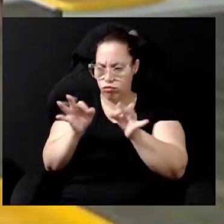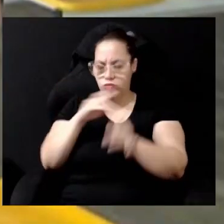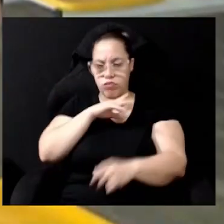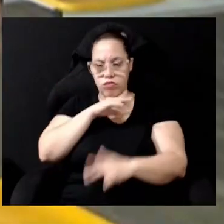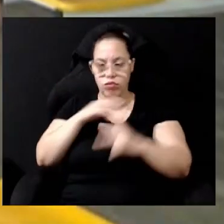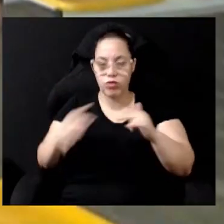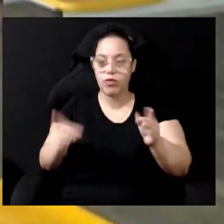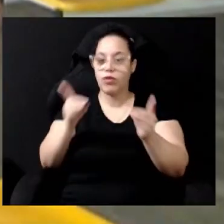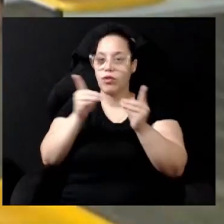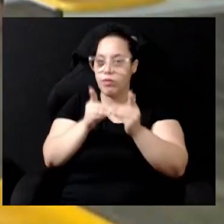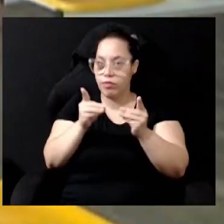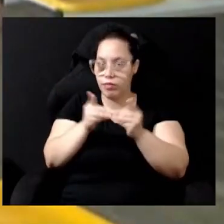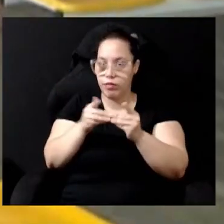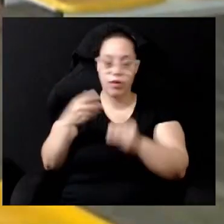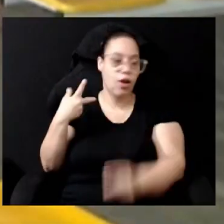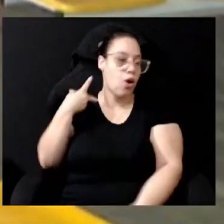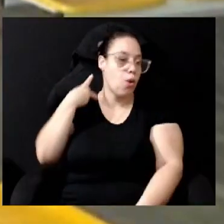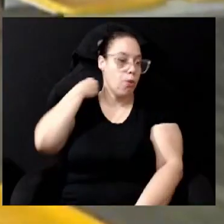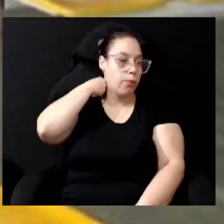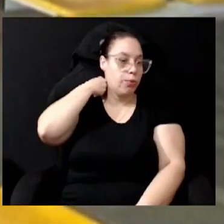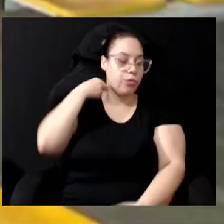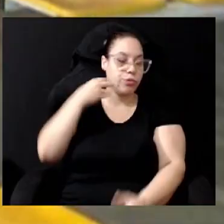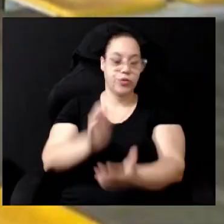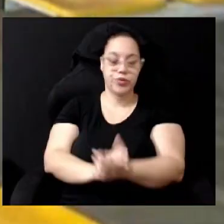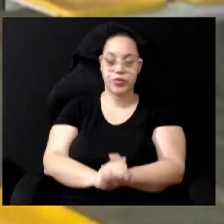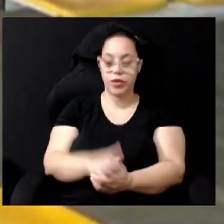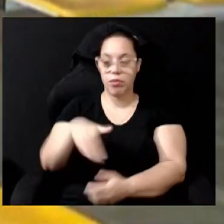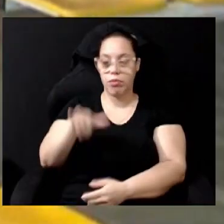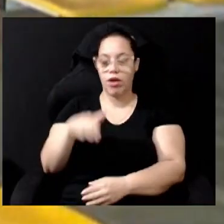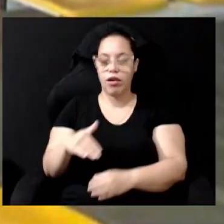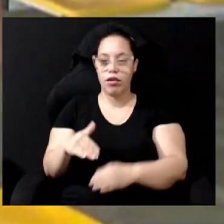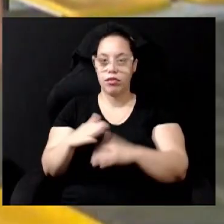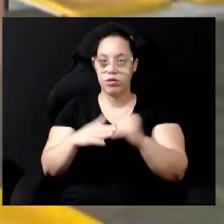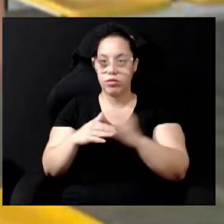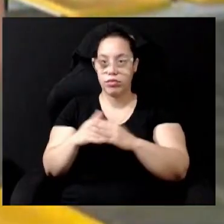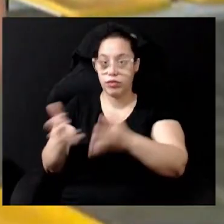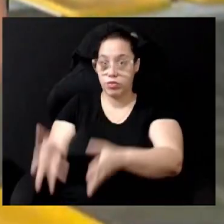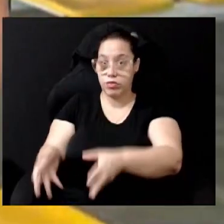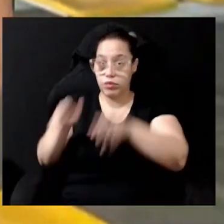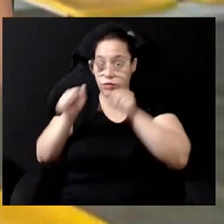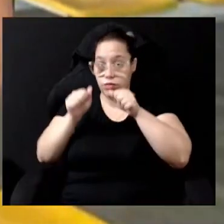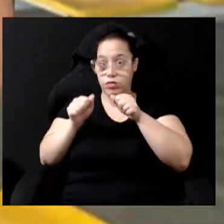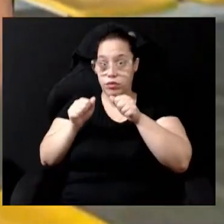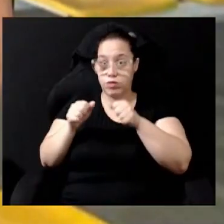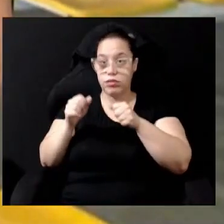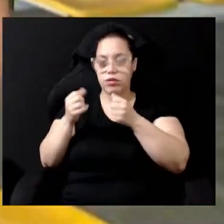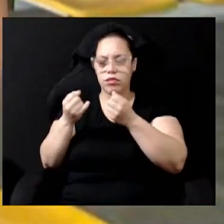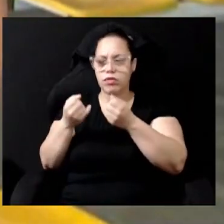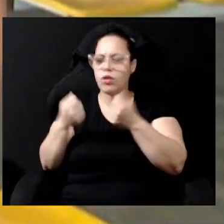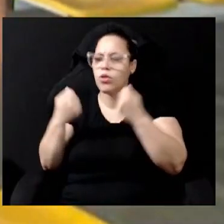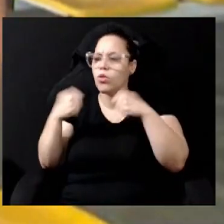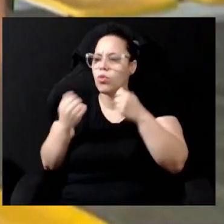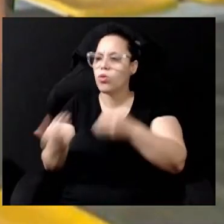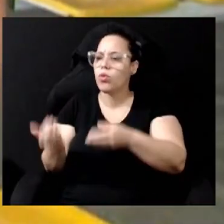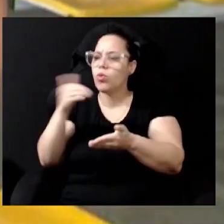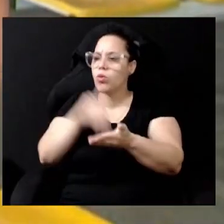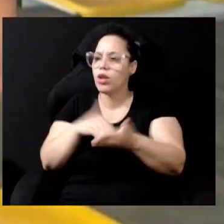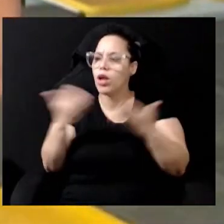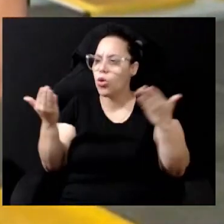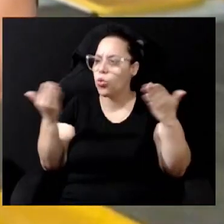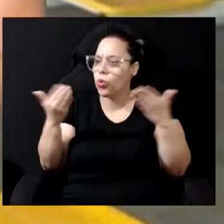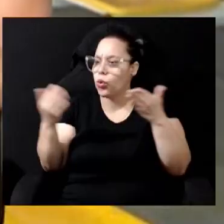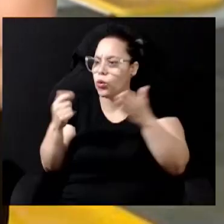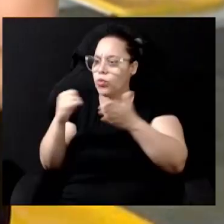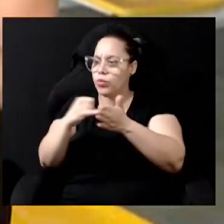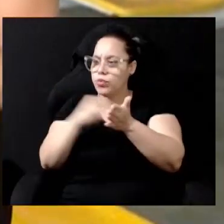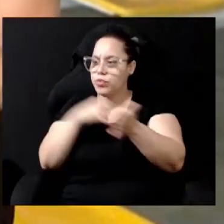consultado, microchipado, né? É mais um serviço. Vamos então resgatar para quem ainda tem interesse, o que precisa trazer hoje para inscrever para